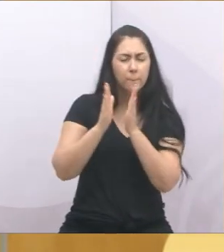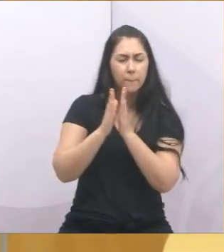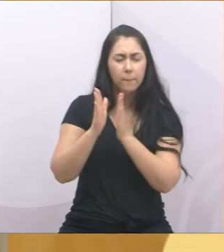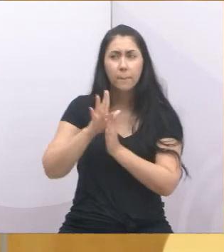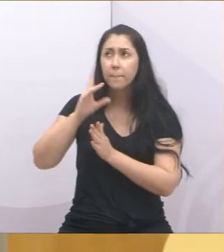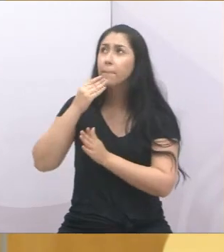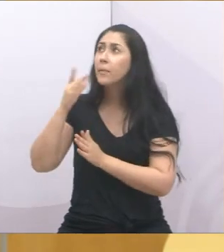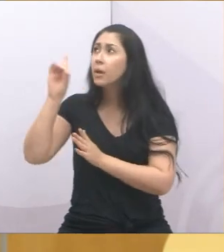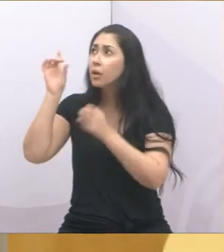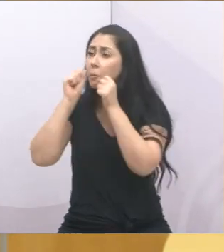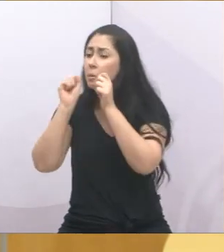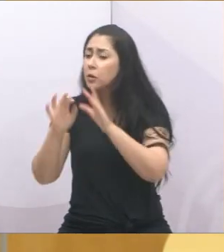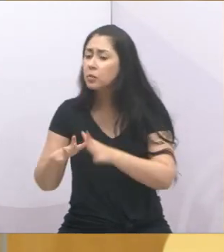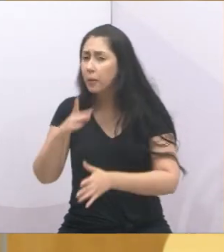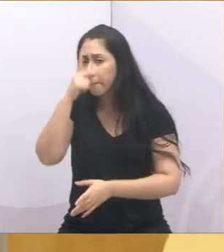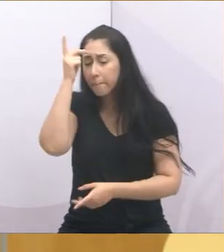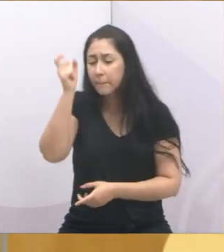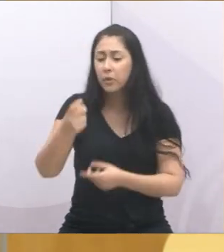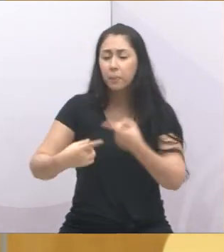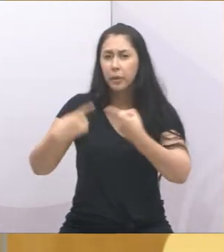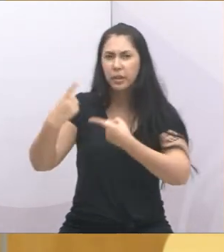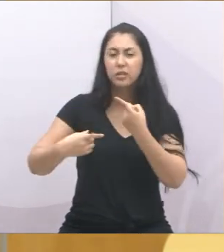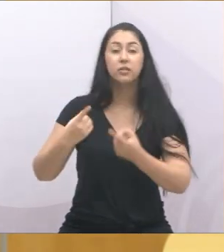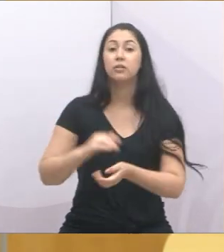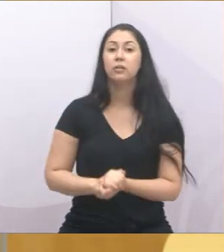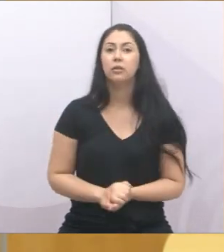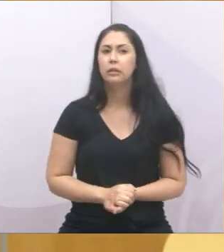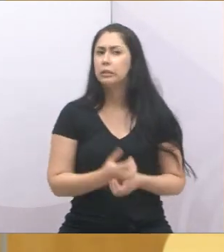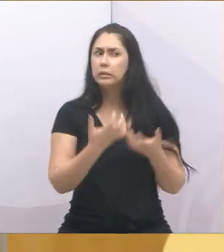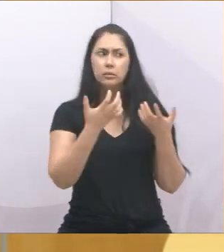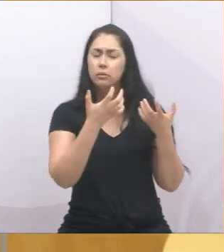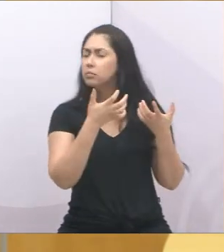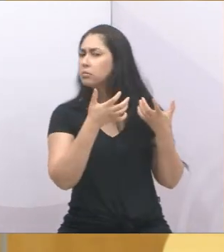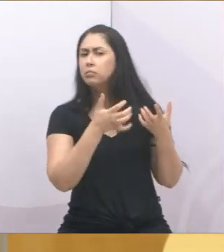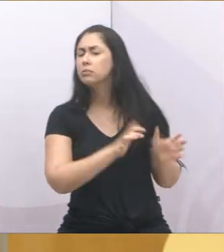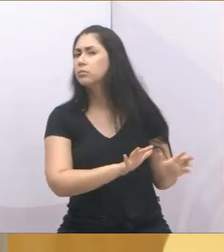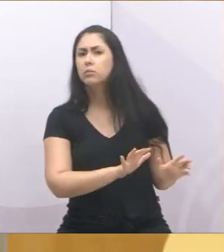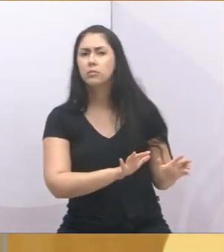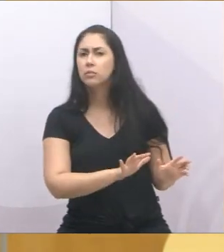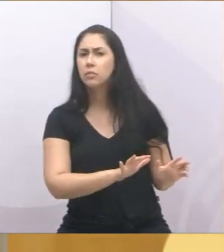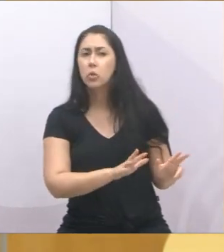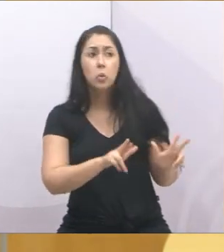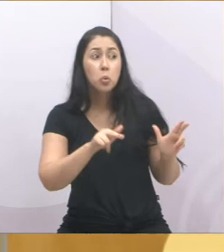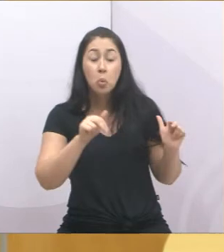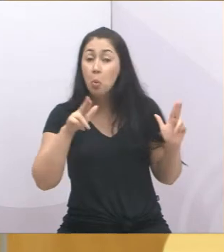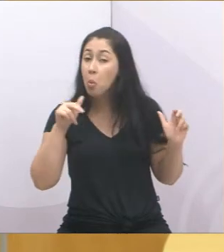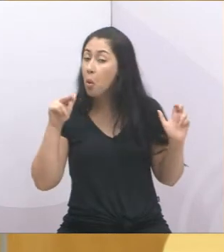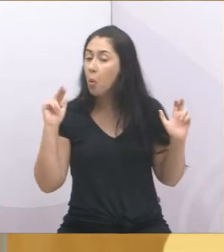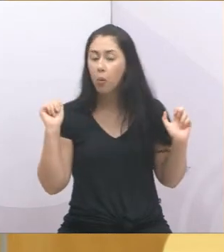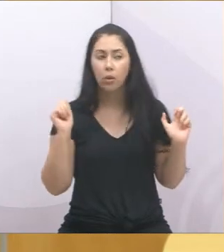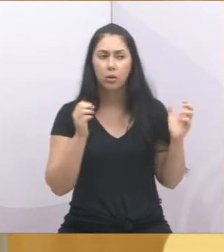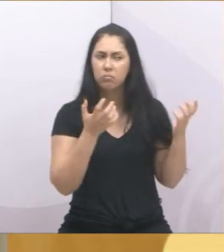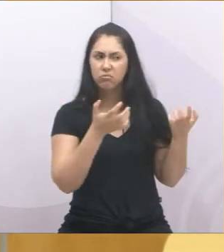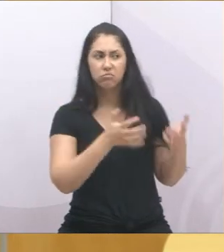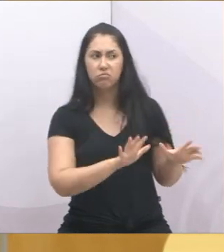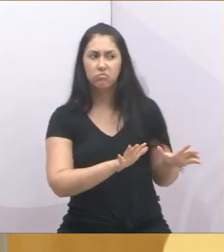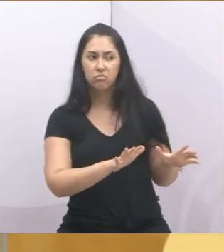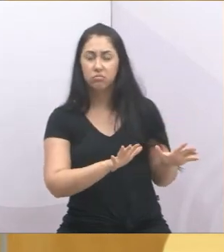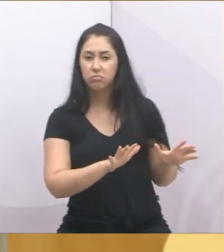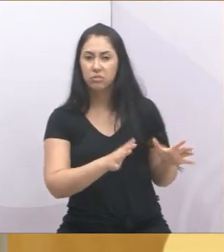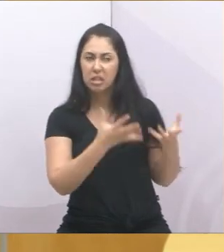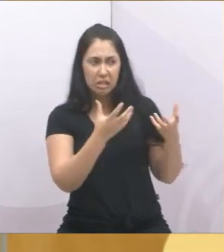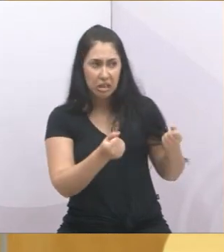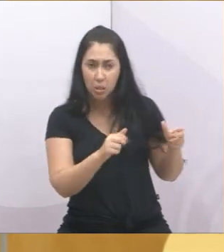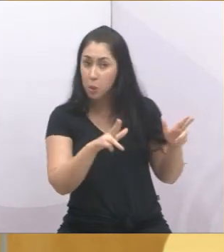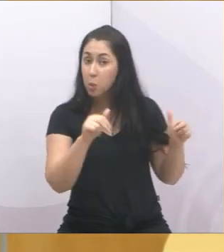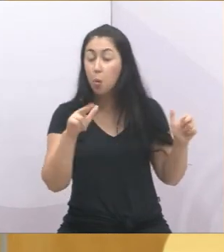políticos e não aceitar, em hipótese alguma, ou seja, em